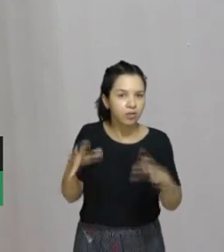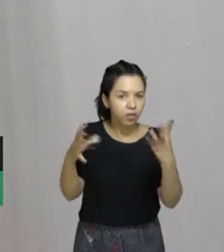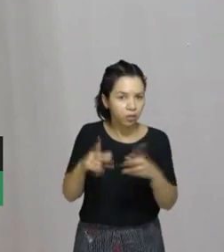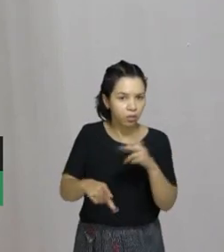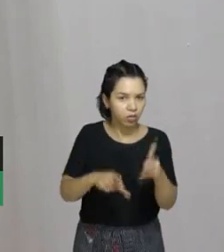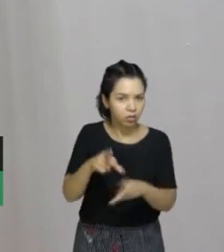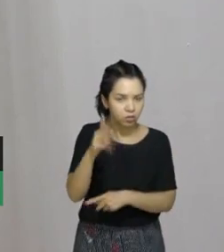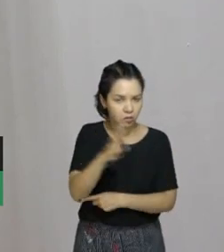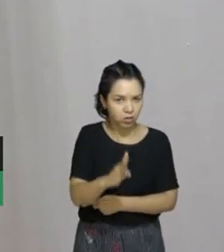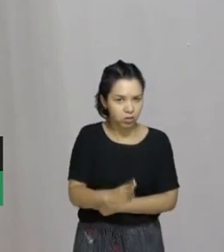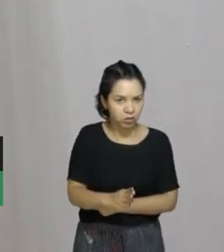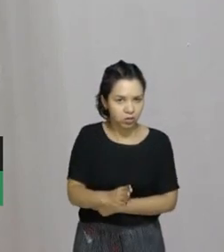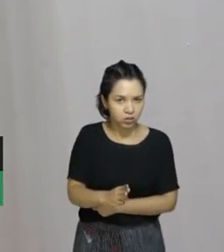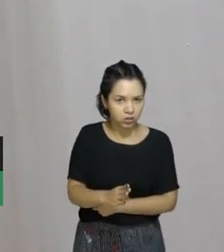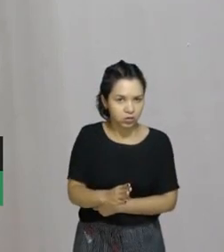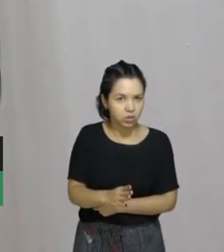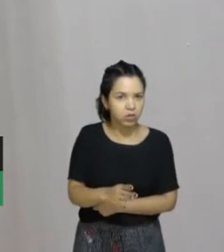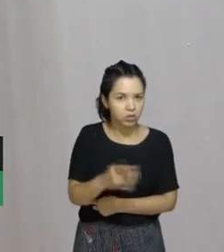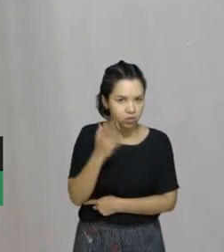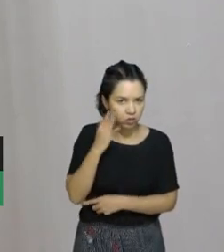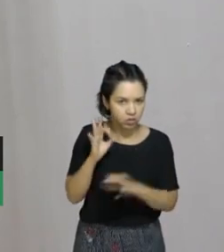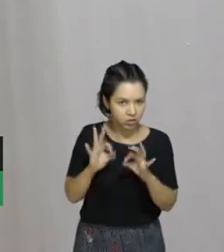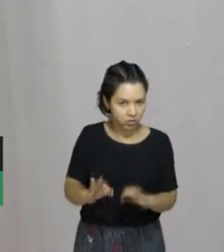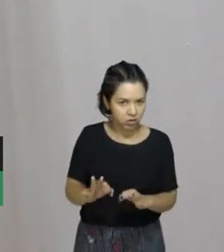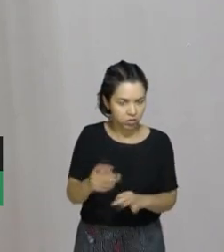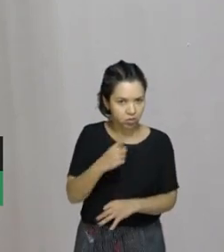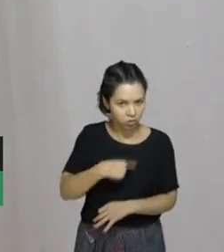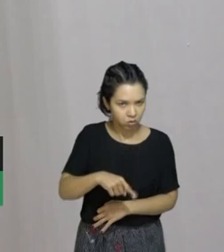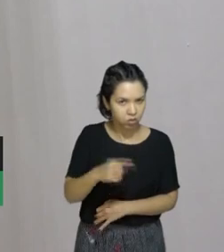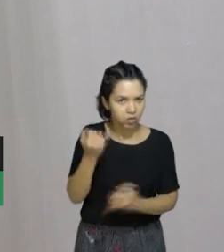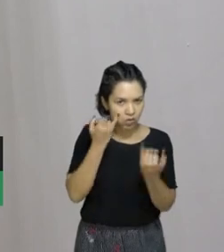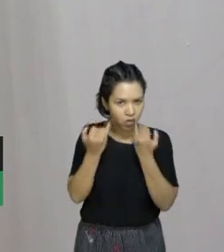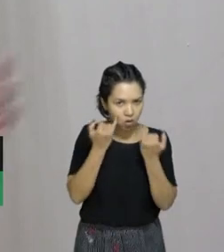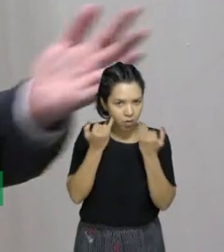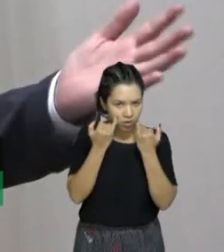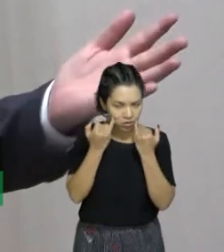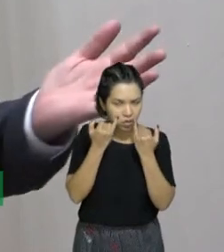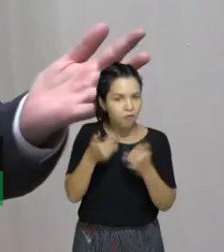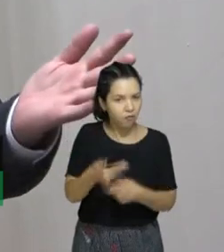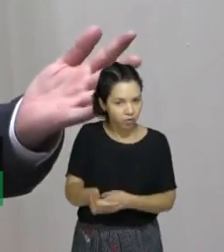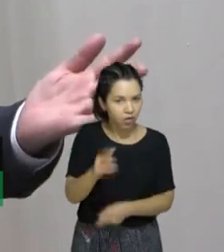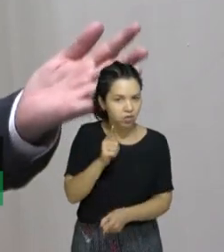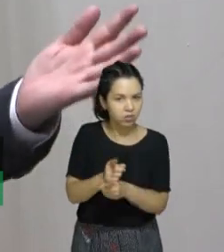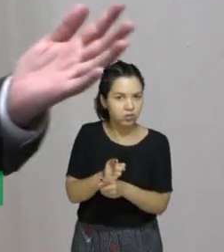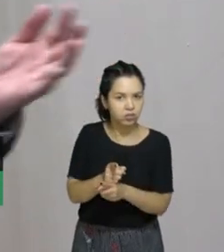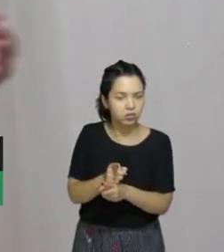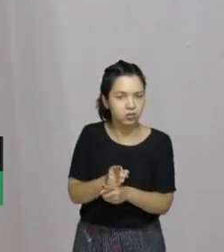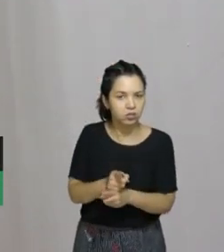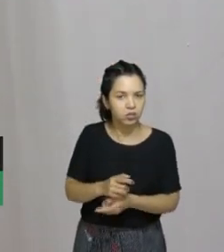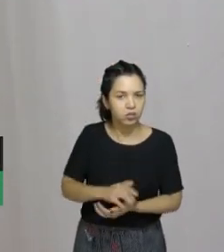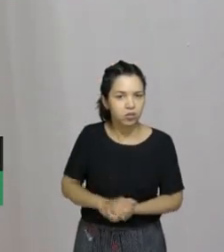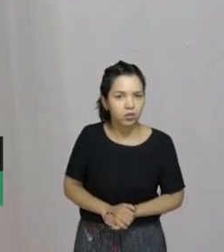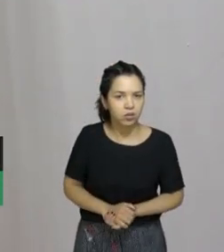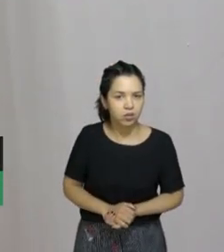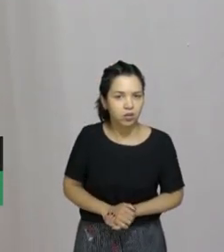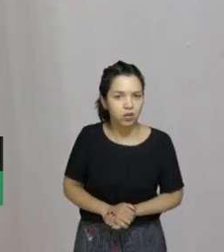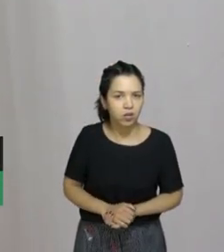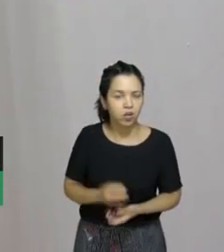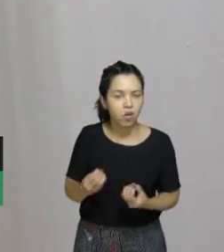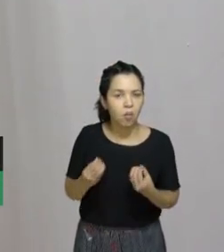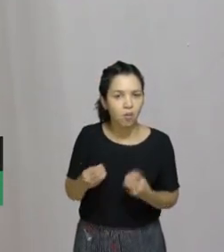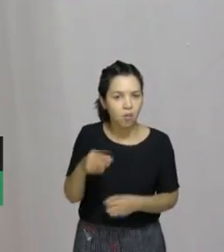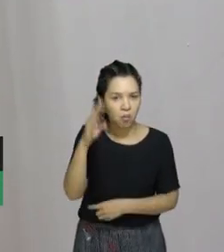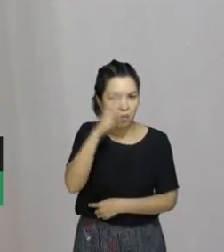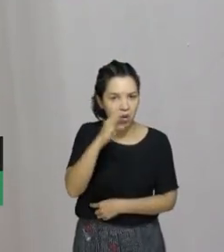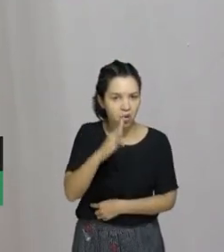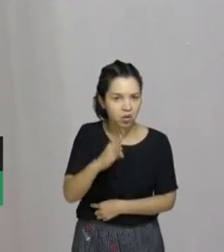tenho certeza que iremos buscar todas essas informações. Mas esperar o quê de um Brasil onde